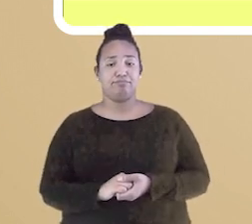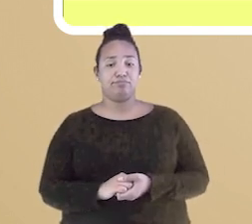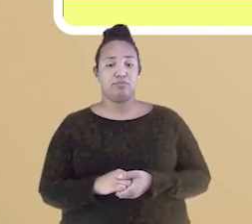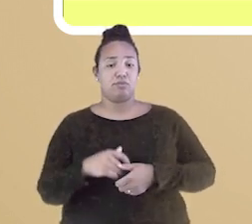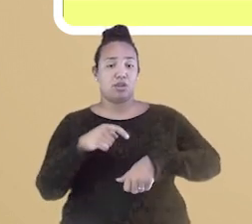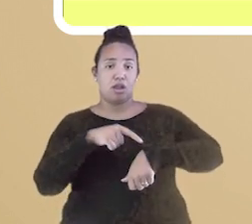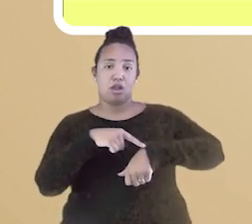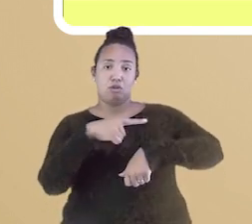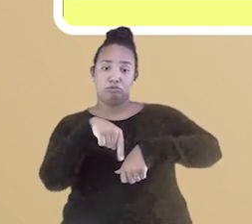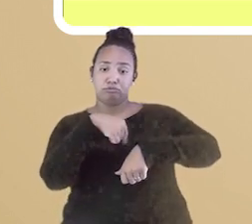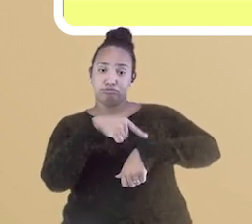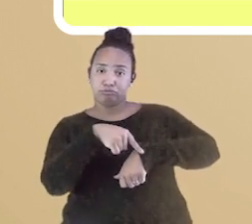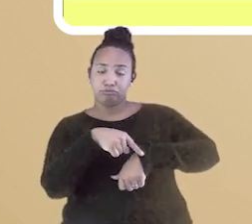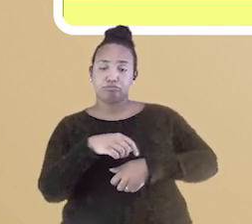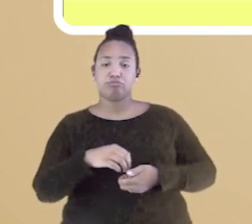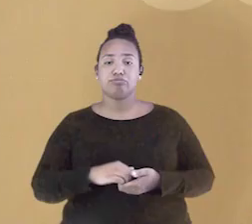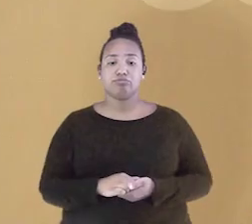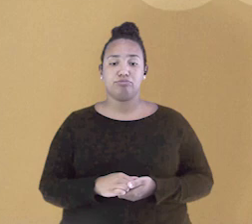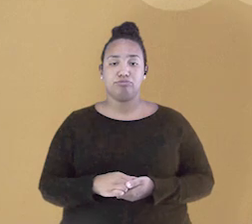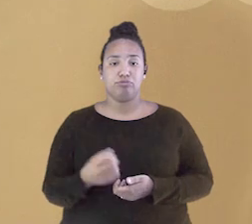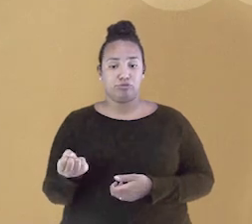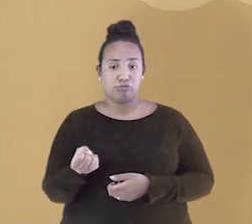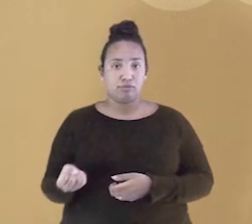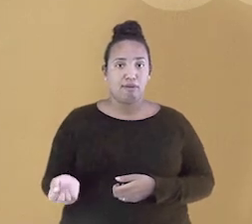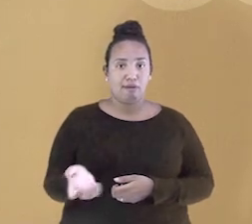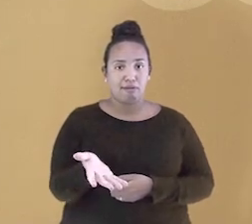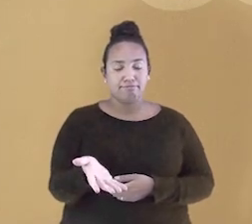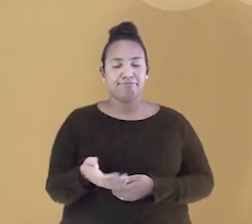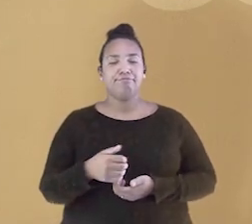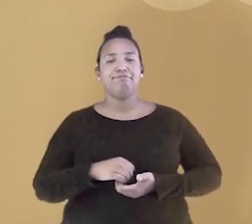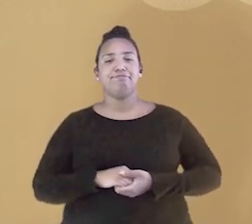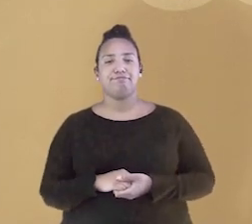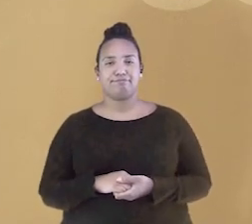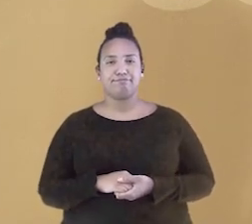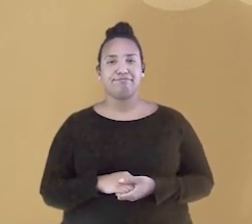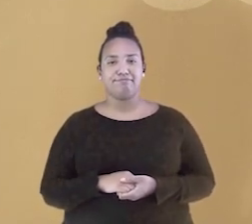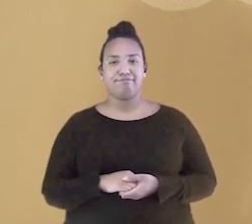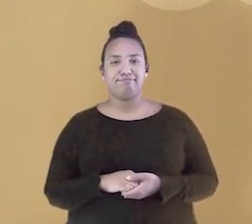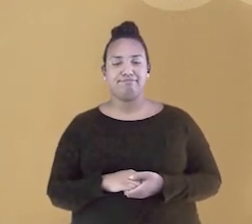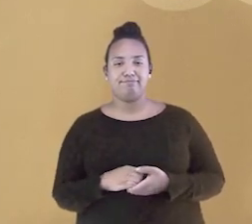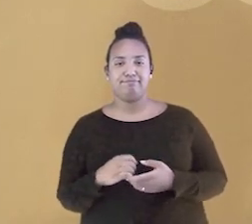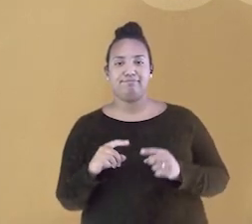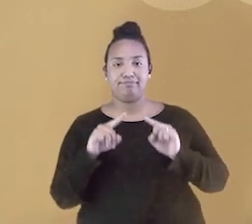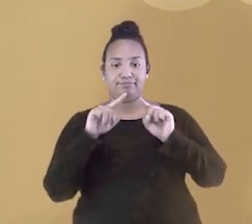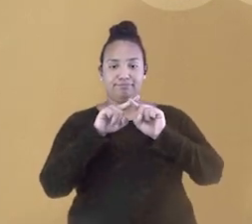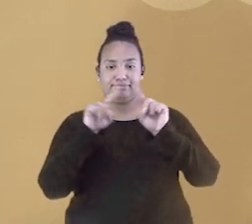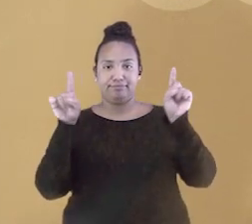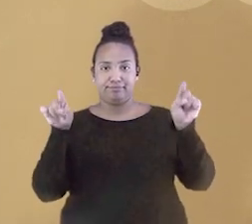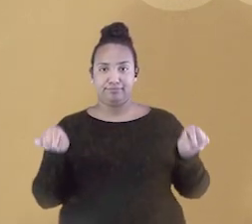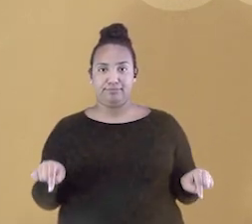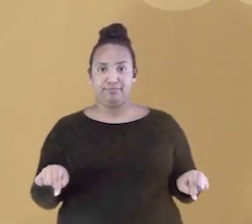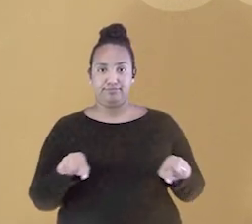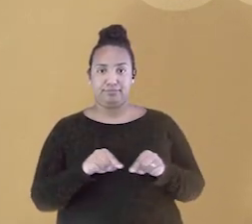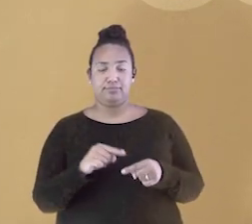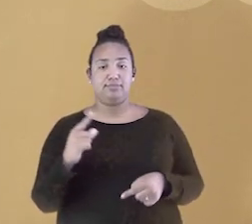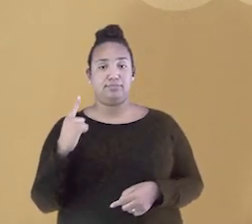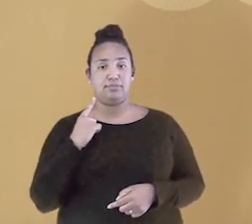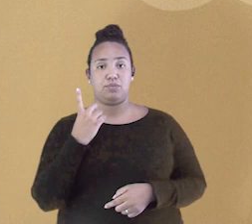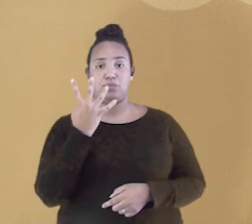quadrado, na face de um dado. Então, o quadrado ele tem 4